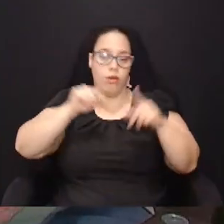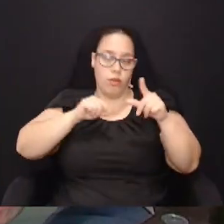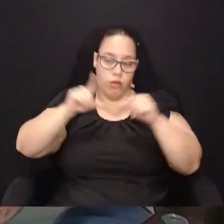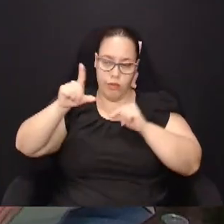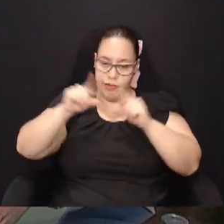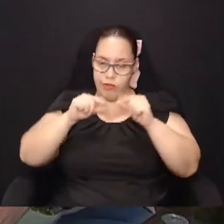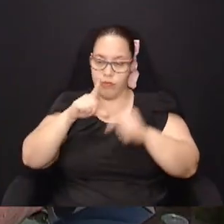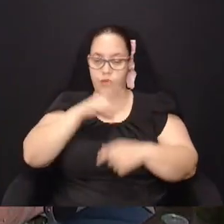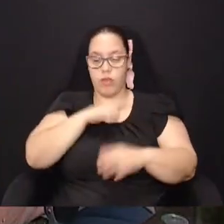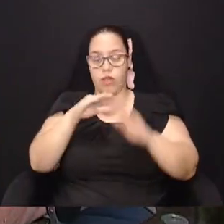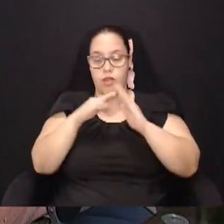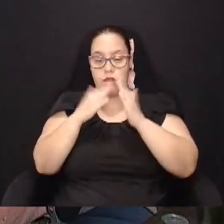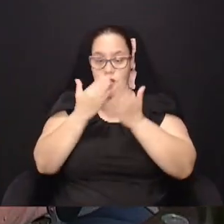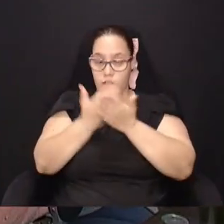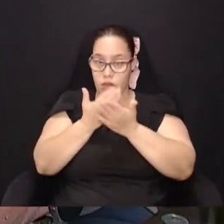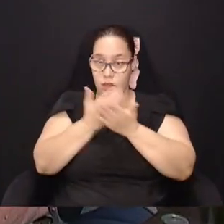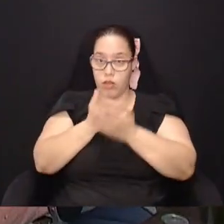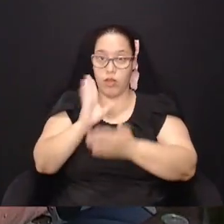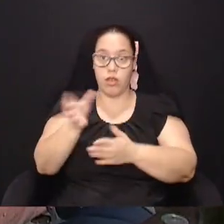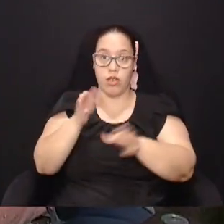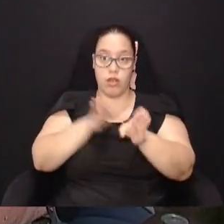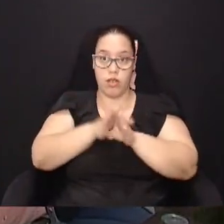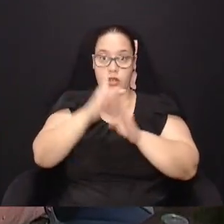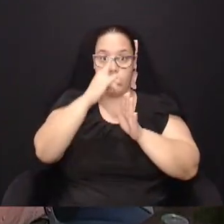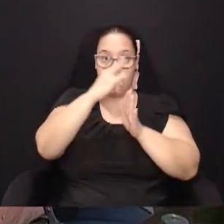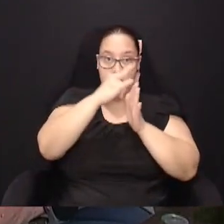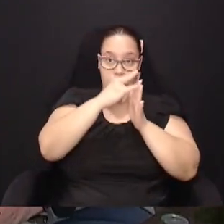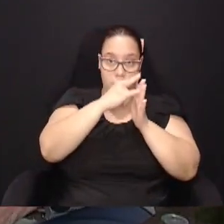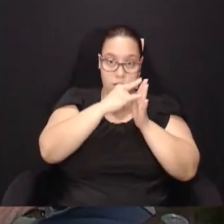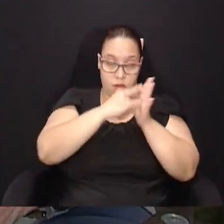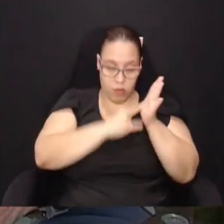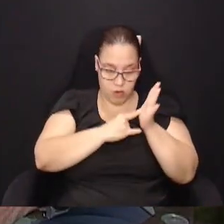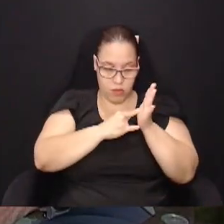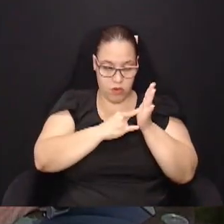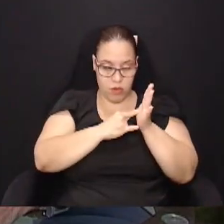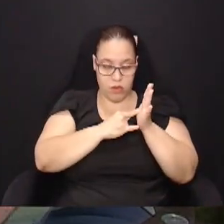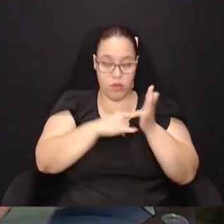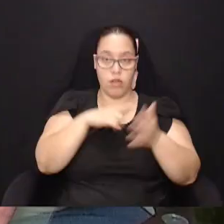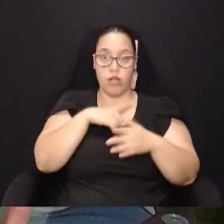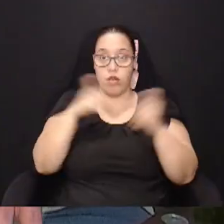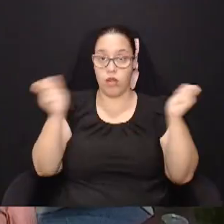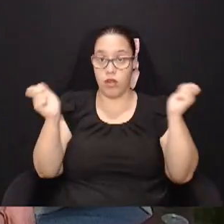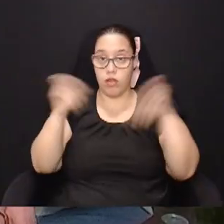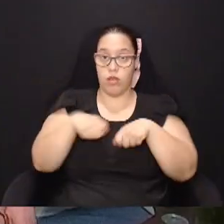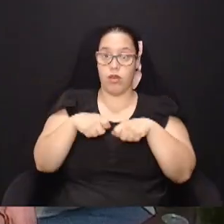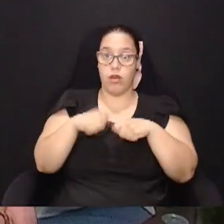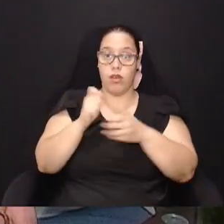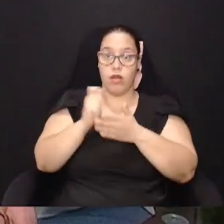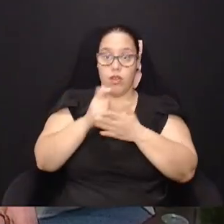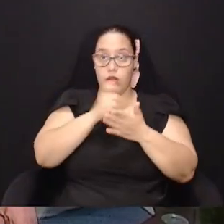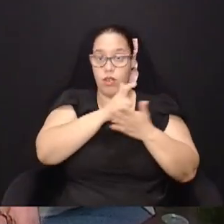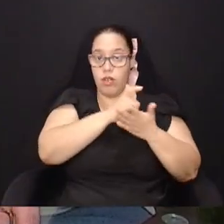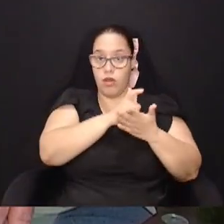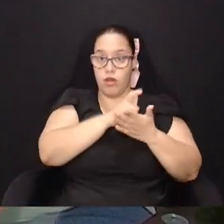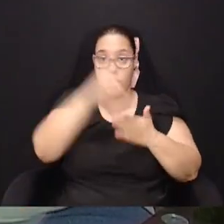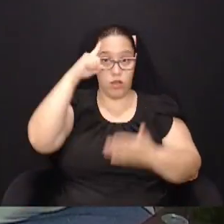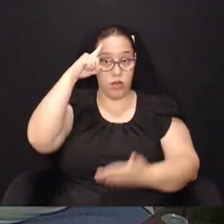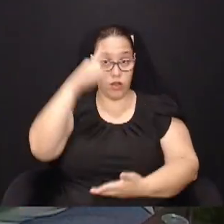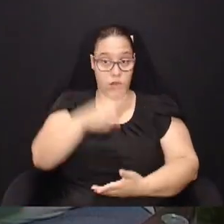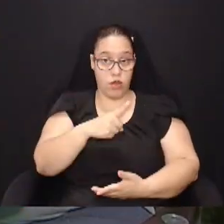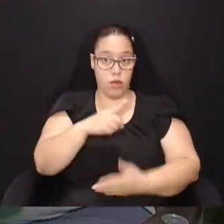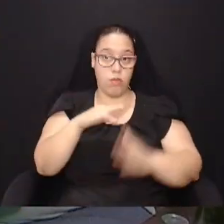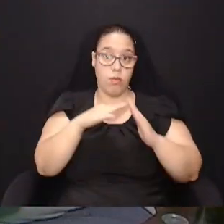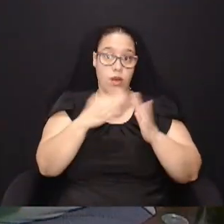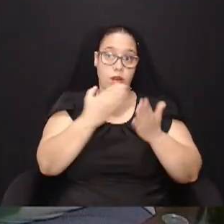escolas que já mandam a lista e existe a possibilidade de você comprar diretamente pela escola.